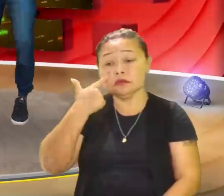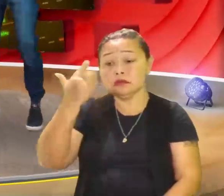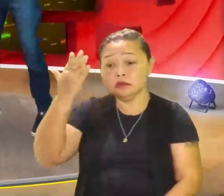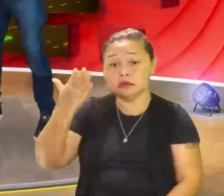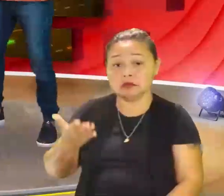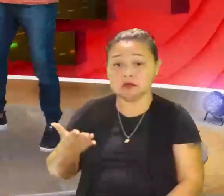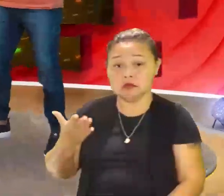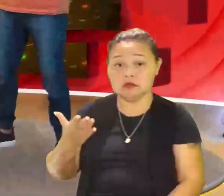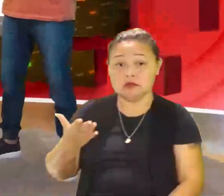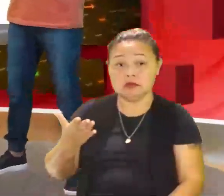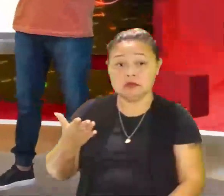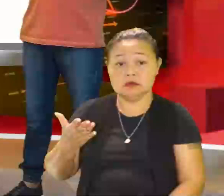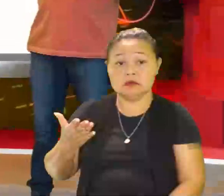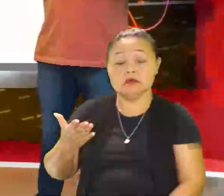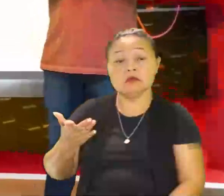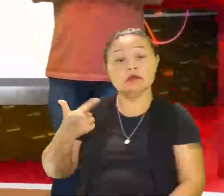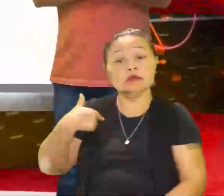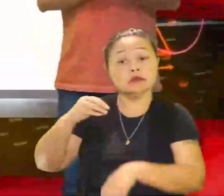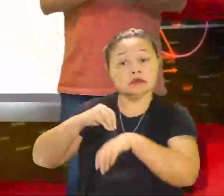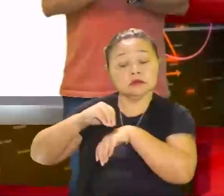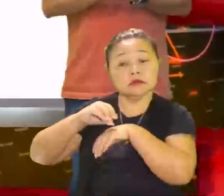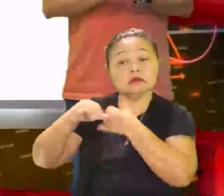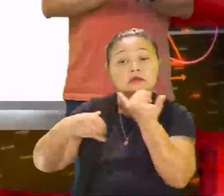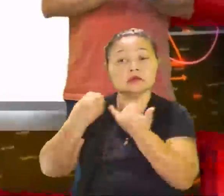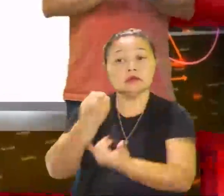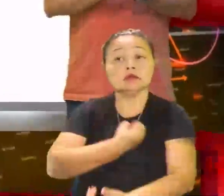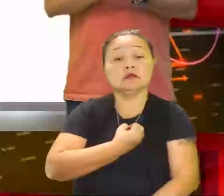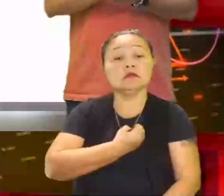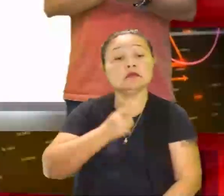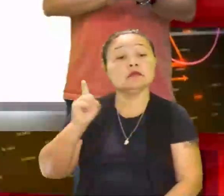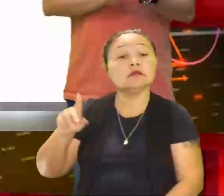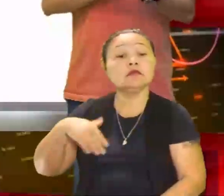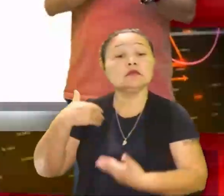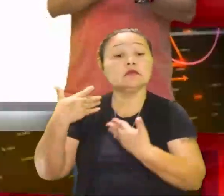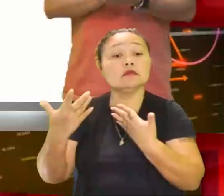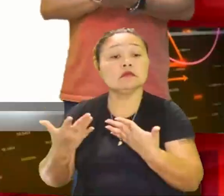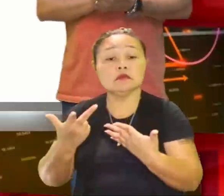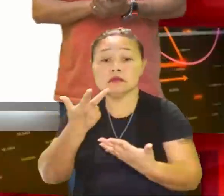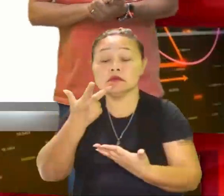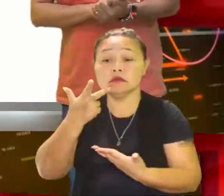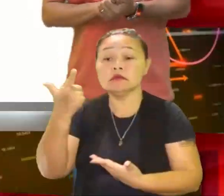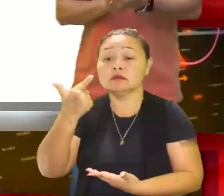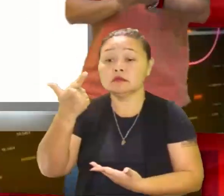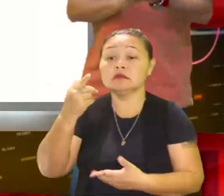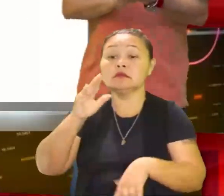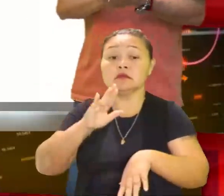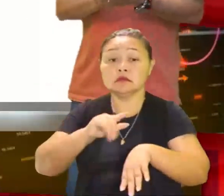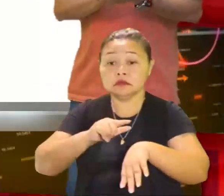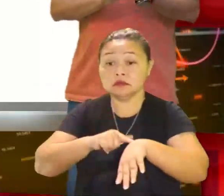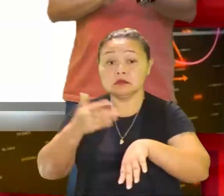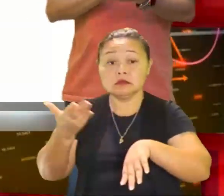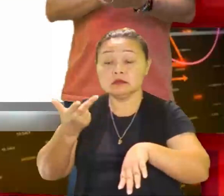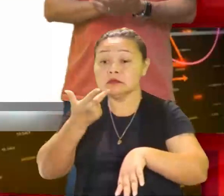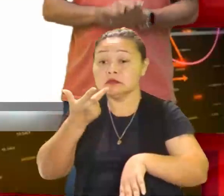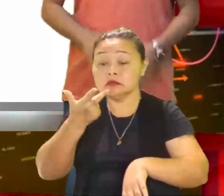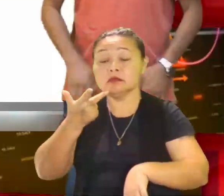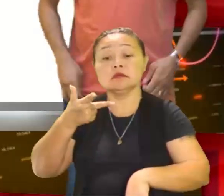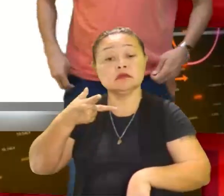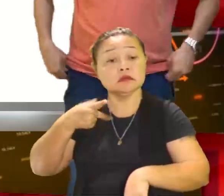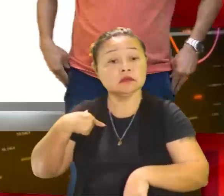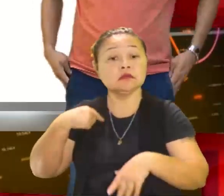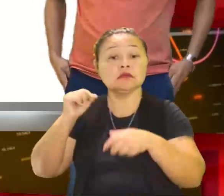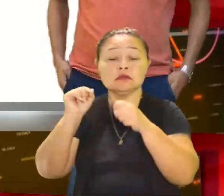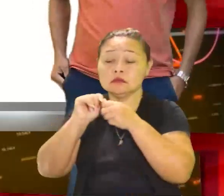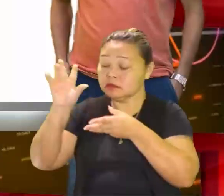perto para a gente ver essa outra parte aqui e já dar o resultado do Brincando com os Números. Quando a gente está falando nesse segundo momento aqui, é o que a gente já vem dizendo para vocês,